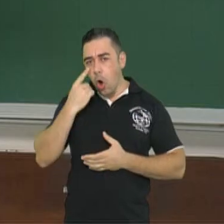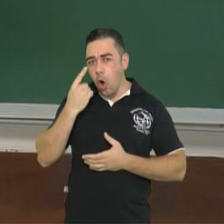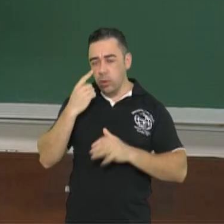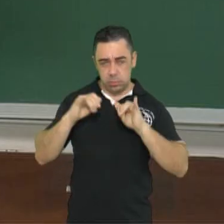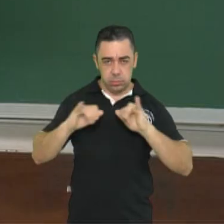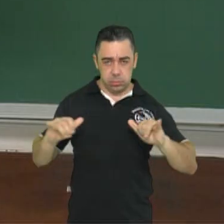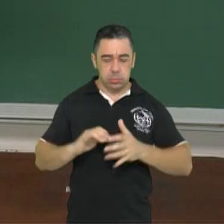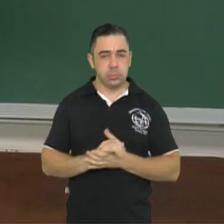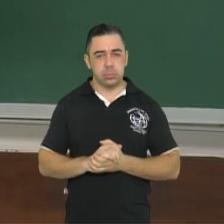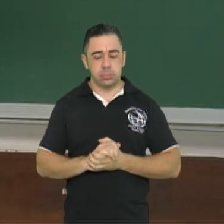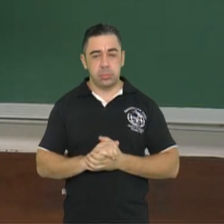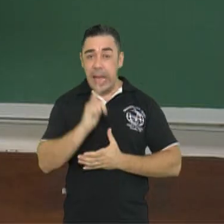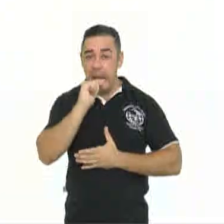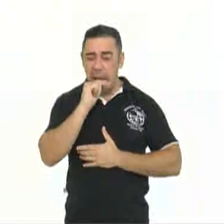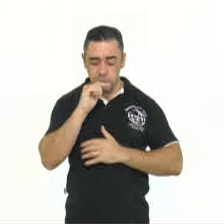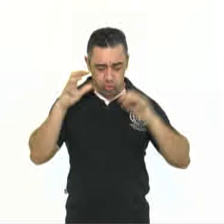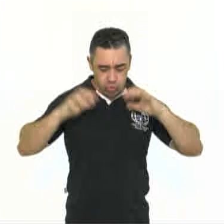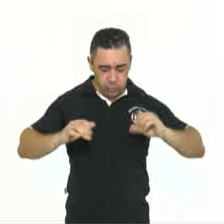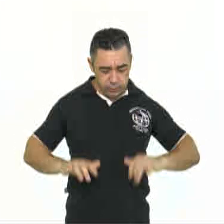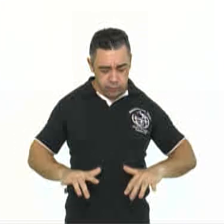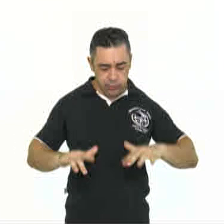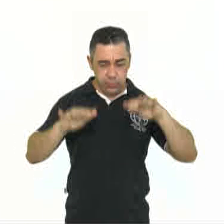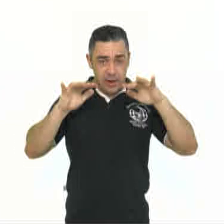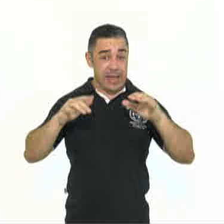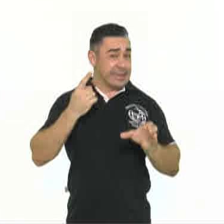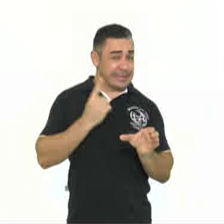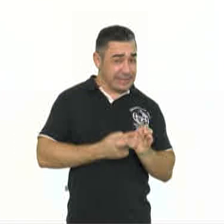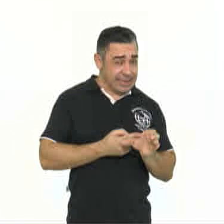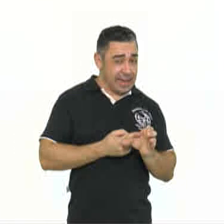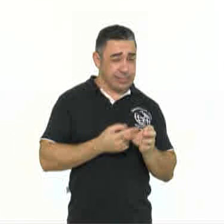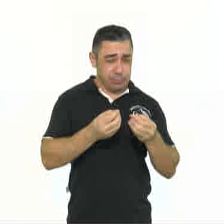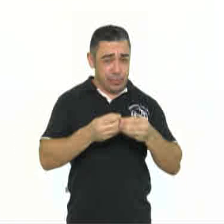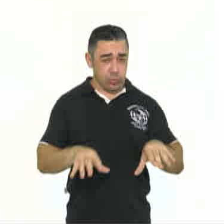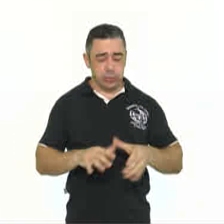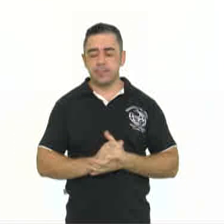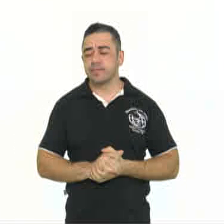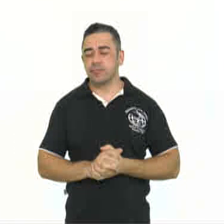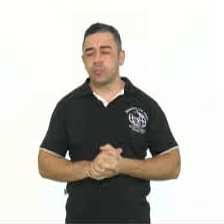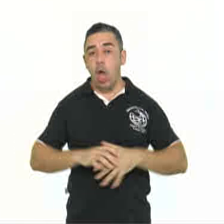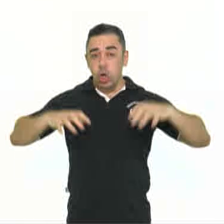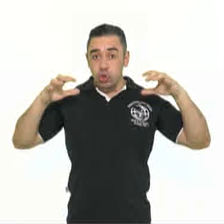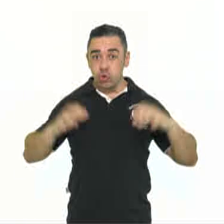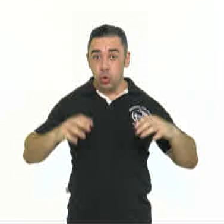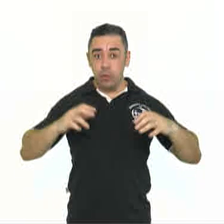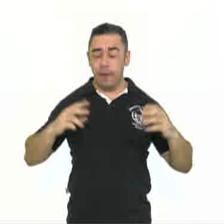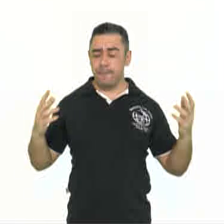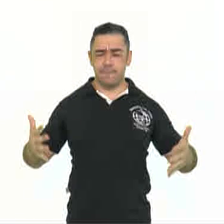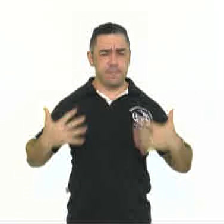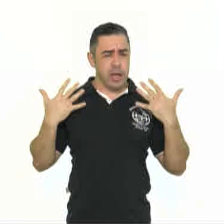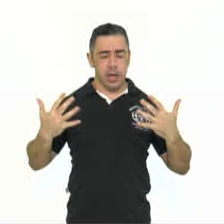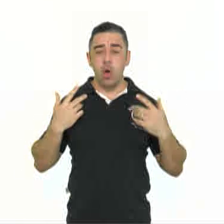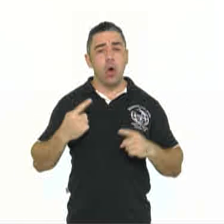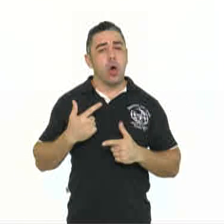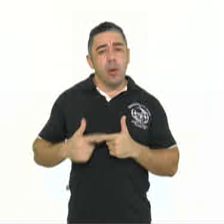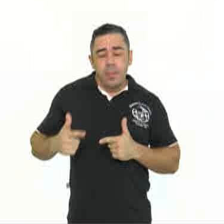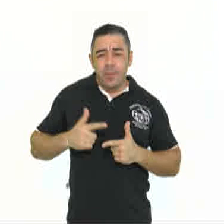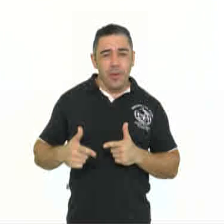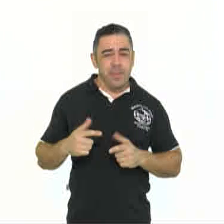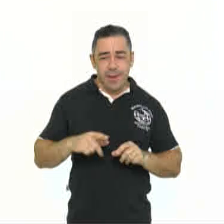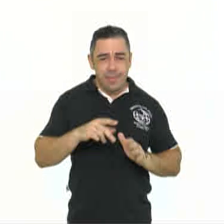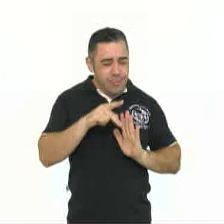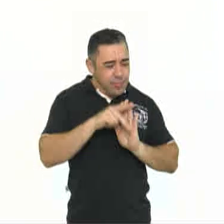notícia. Enchentes, o fracasso da cidade do asfalto. Chuvas de verão escancaram concepção falida de planejamento